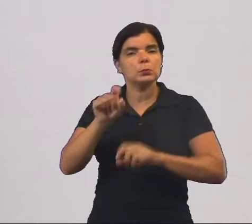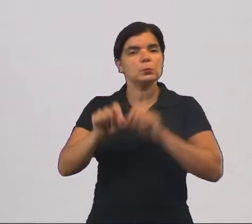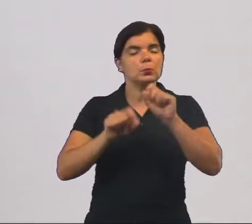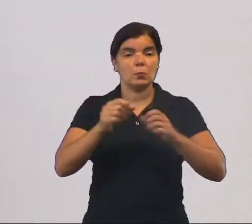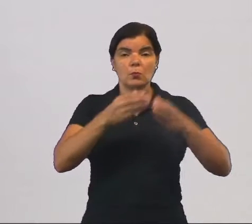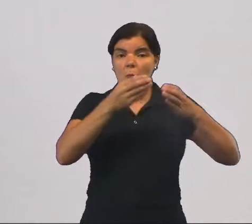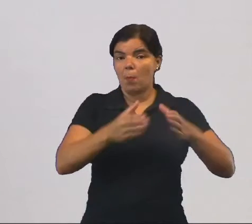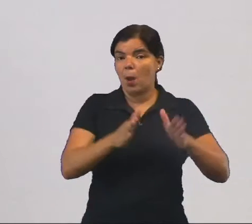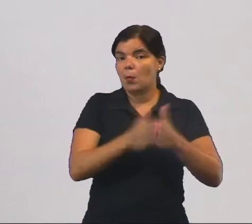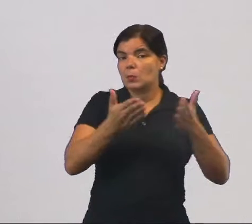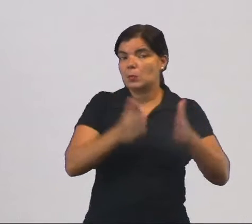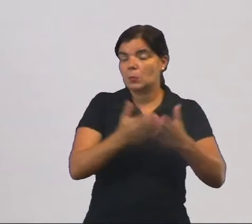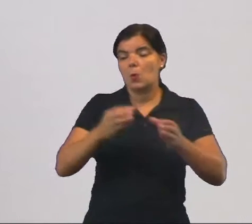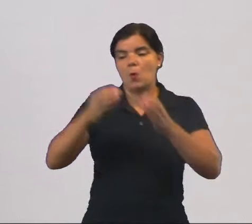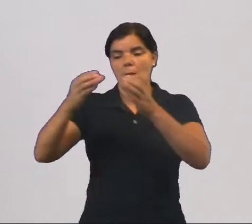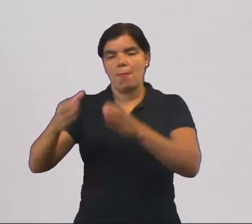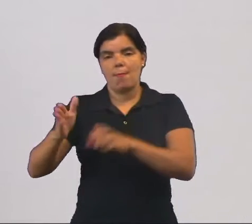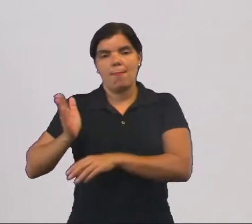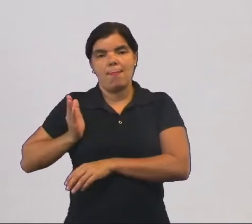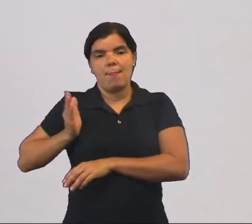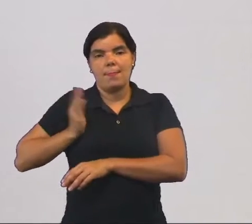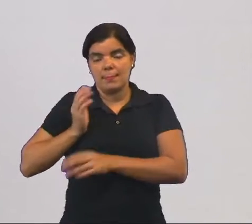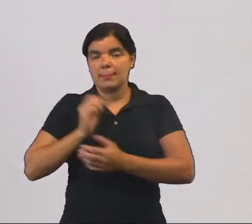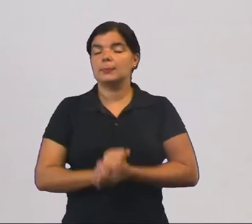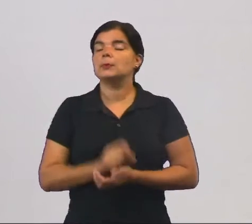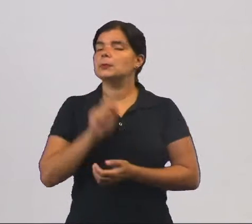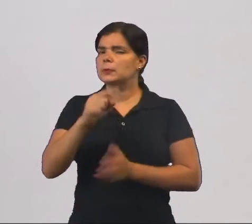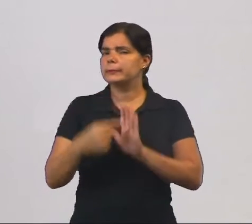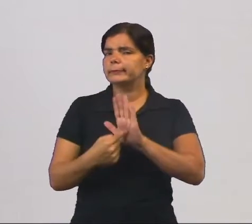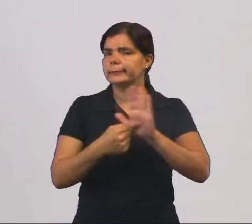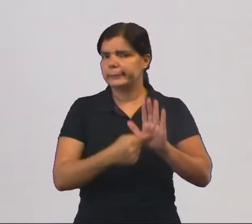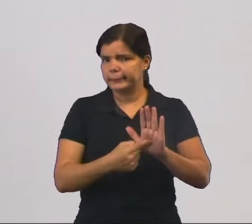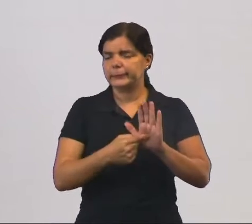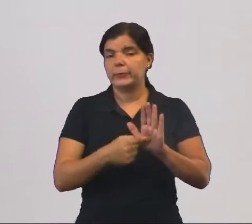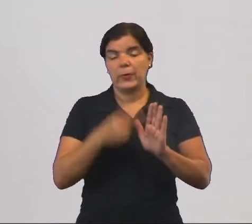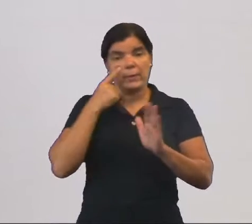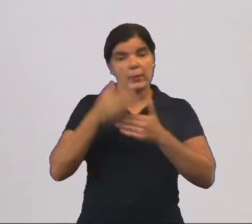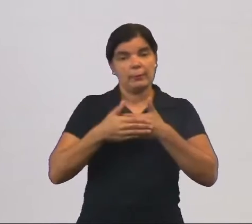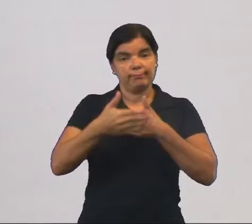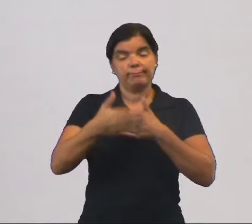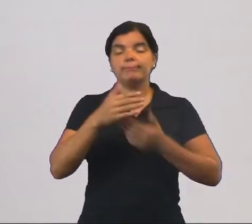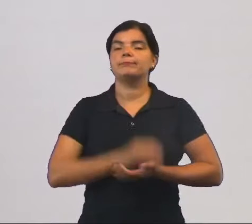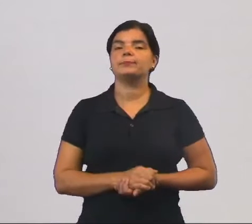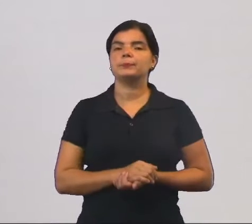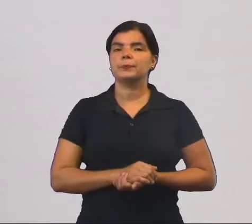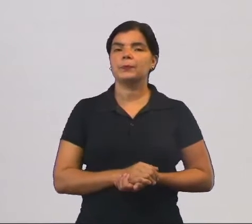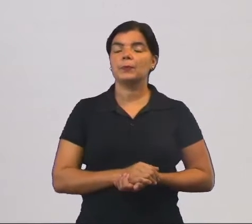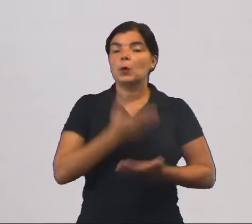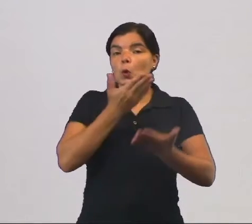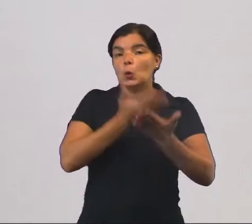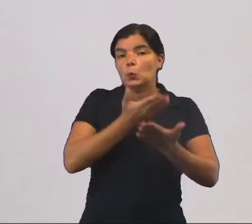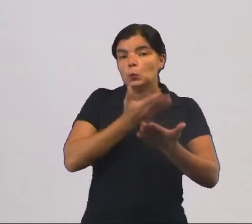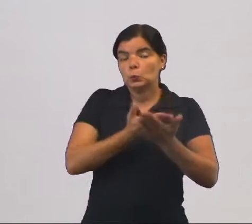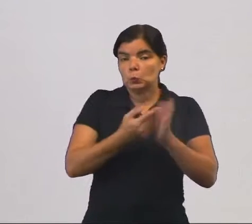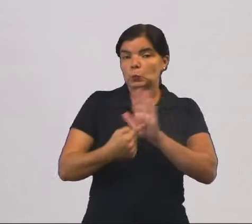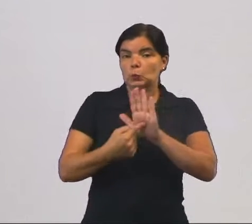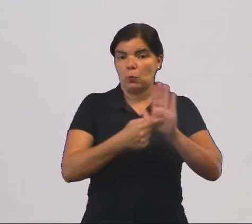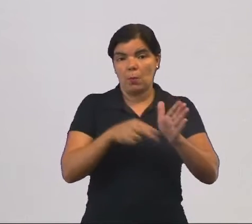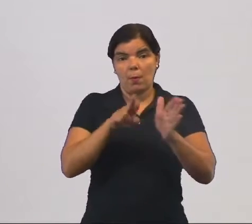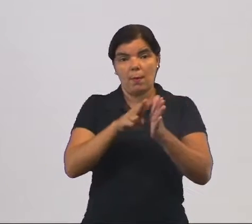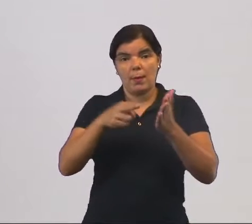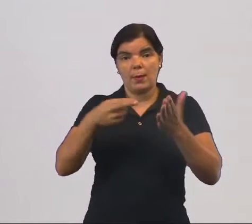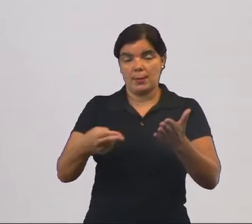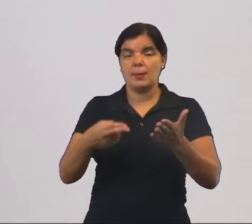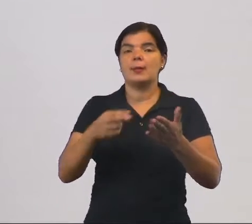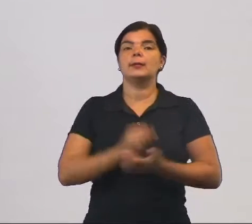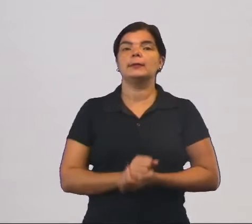de bairros pobres e bairros ricos, que veremos um pouco mais à frente. Um estudo publicado pela revista